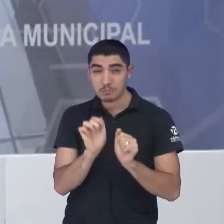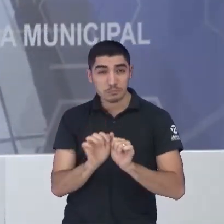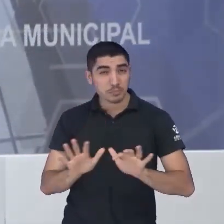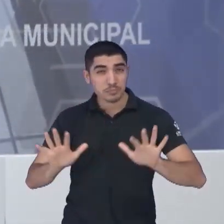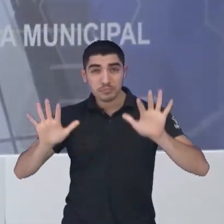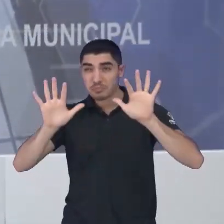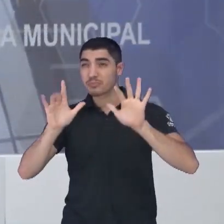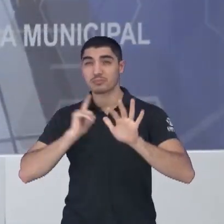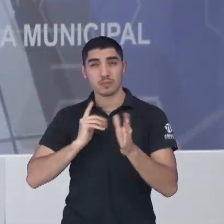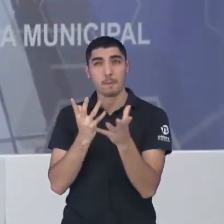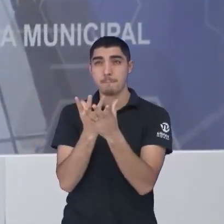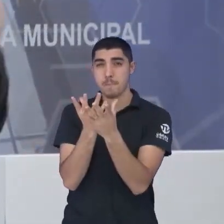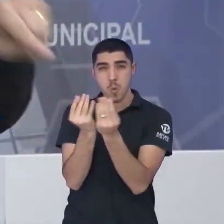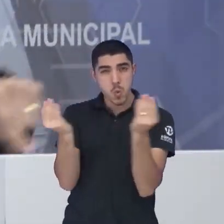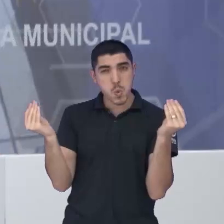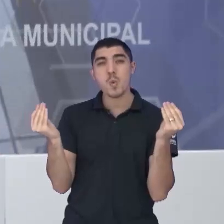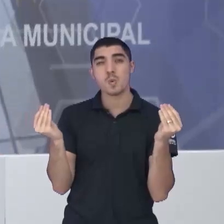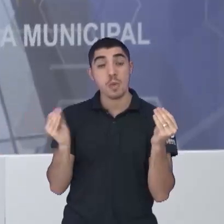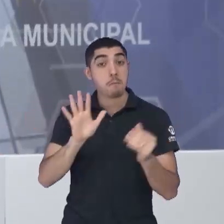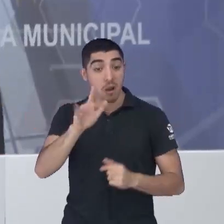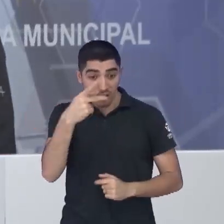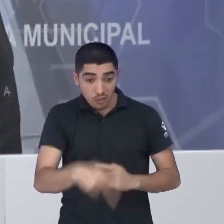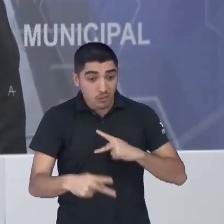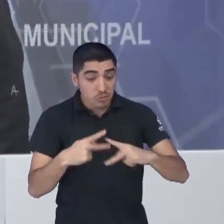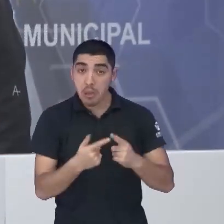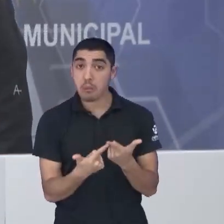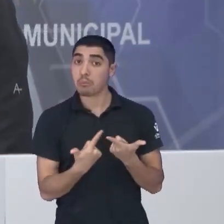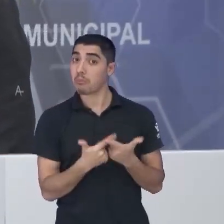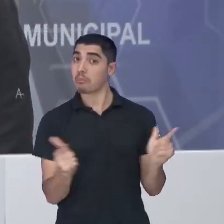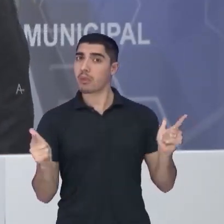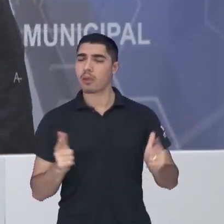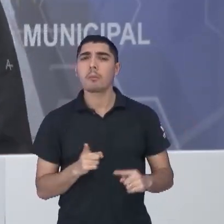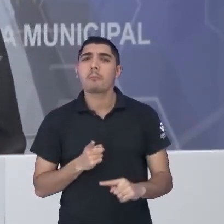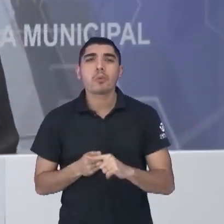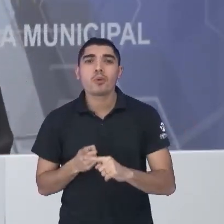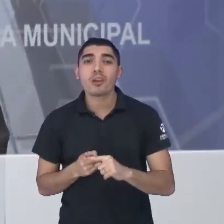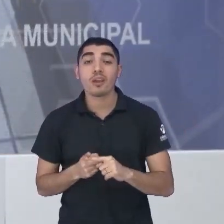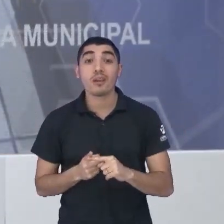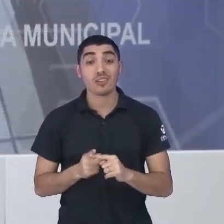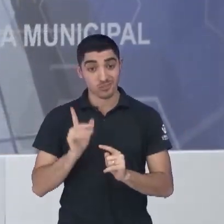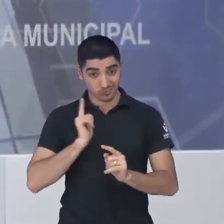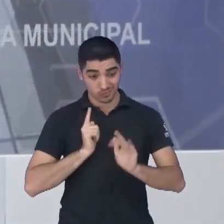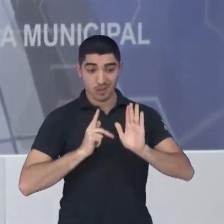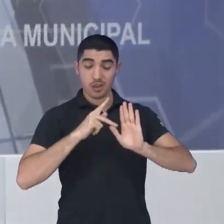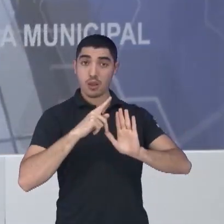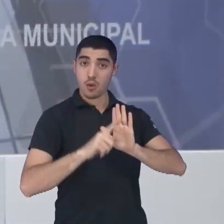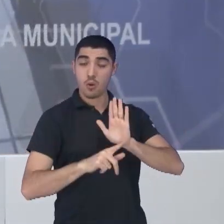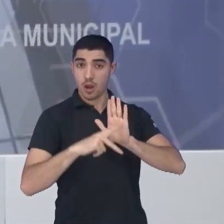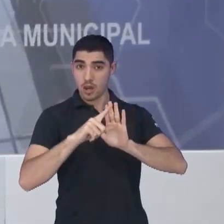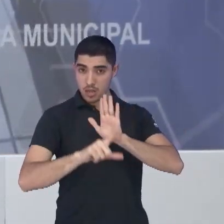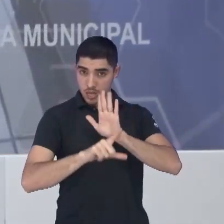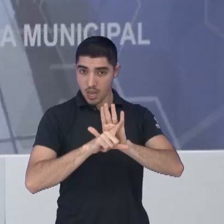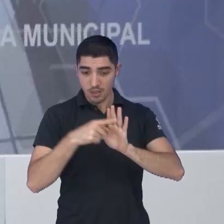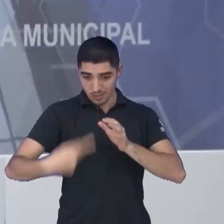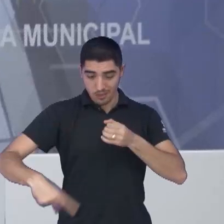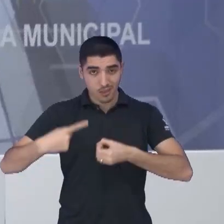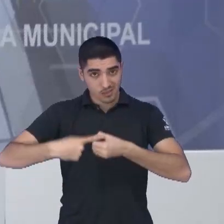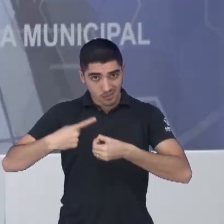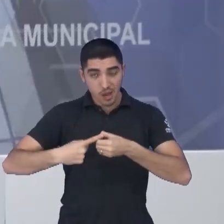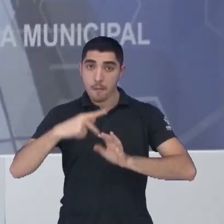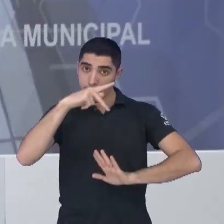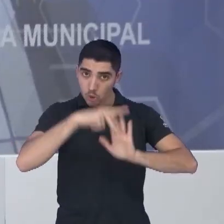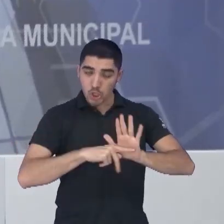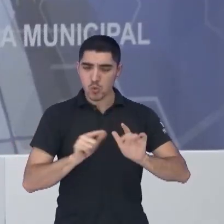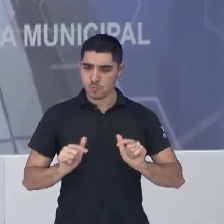Campos não. Por quê? Porque São José dos Campos aprovou uma lei municipal, um programa municipal que realmente combate